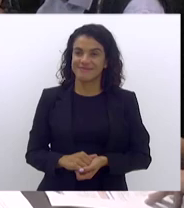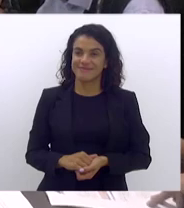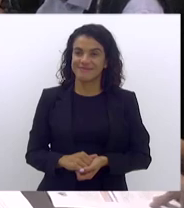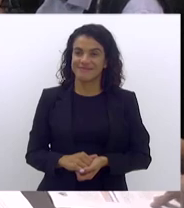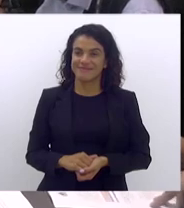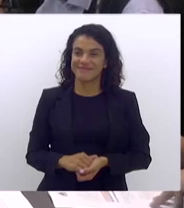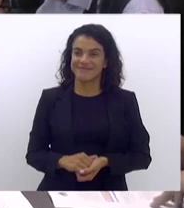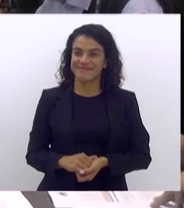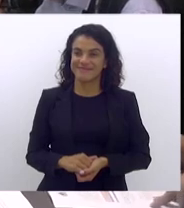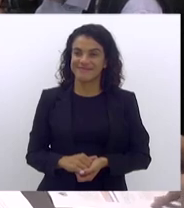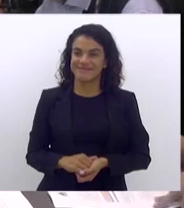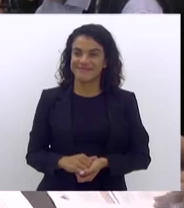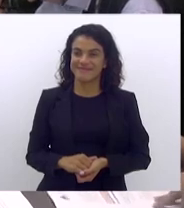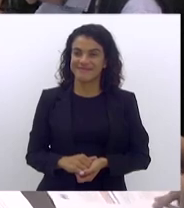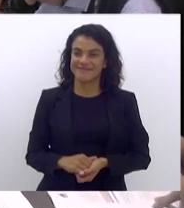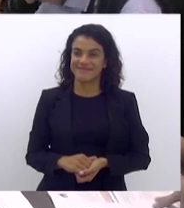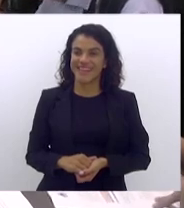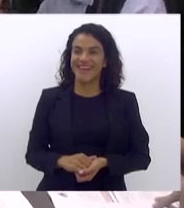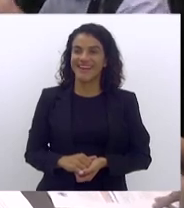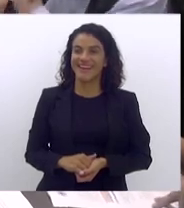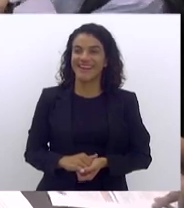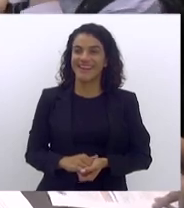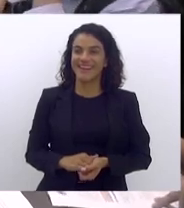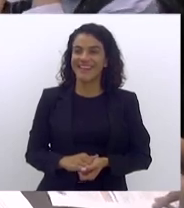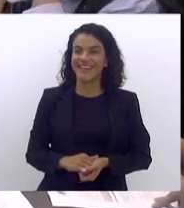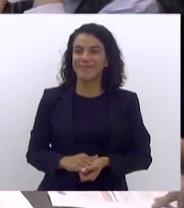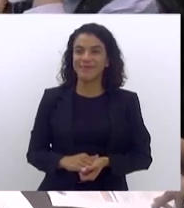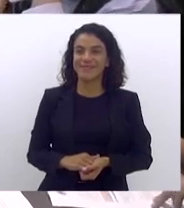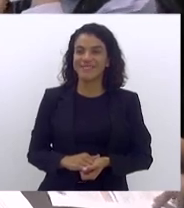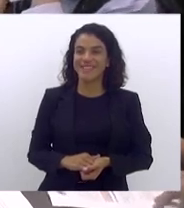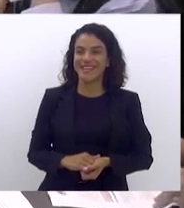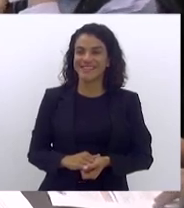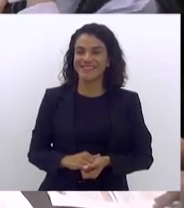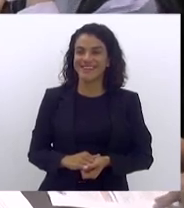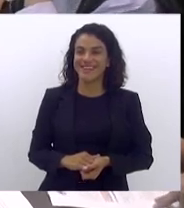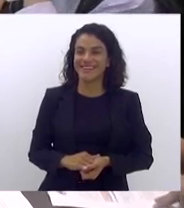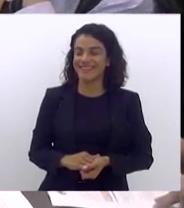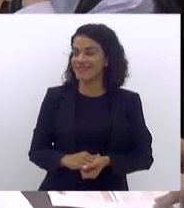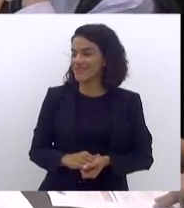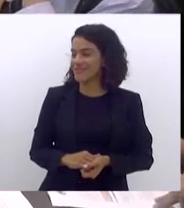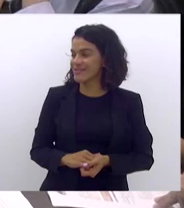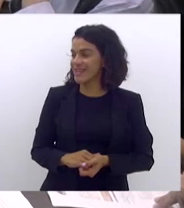Excelência veio até de verde e amarelo para homenagear o patriotismo. Parabéns. Sim.